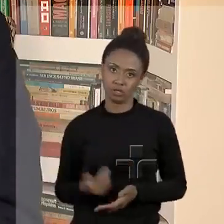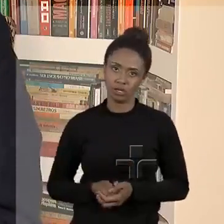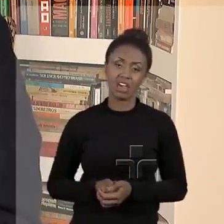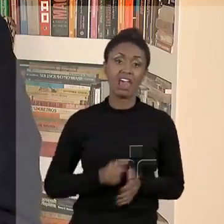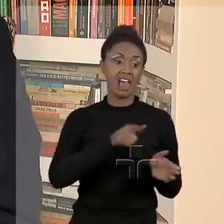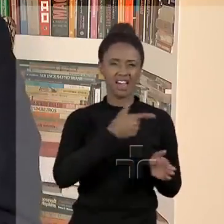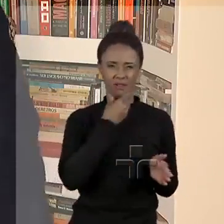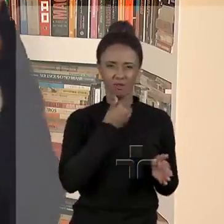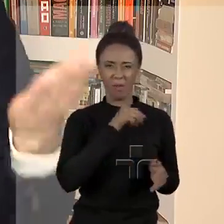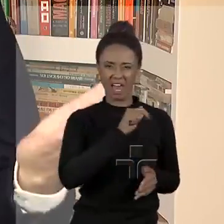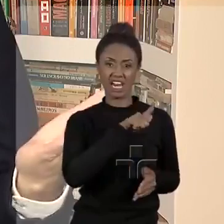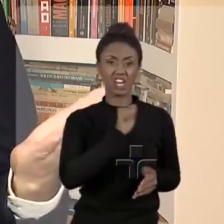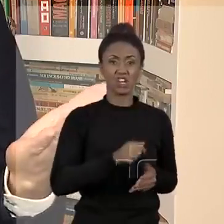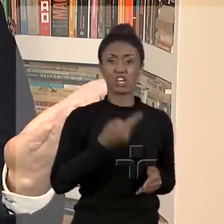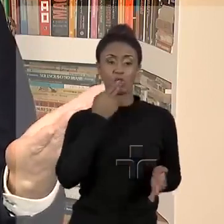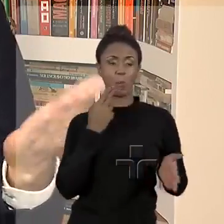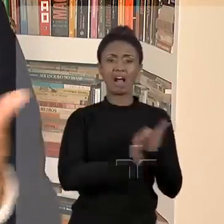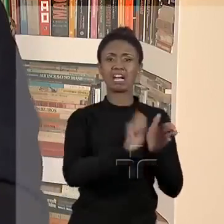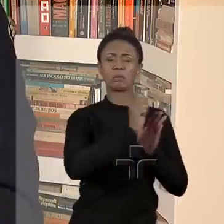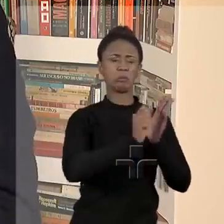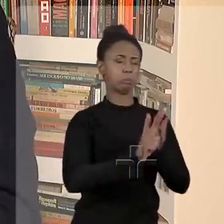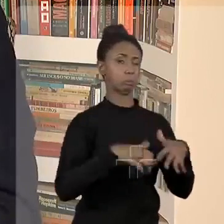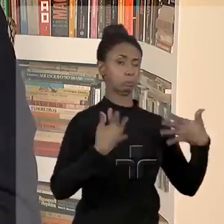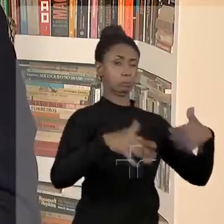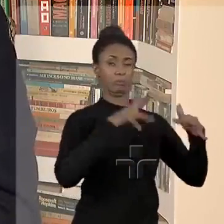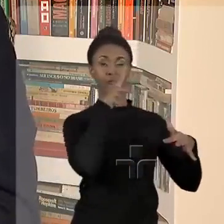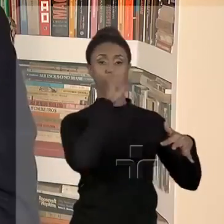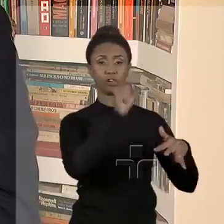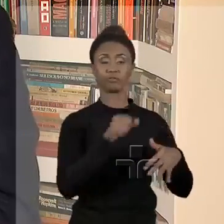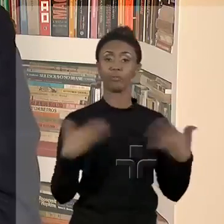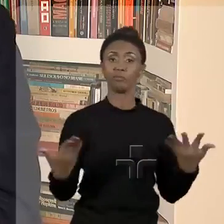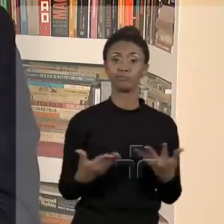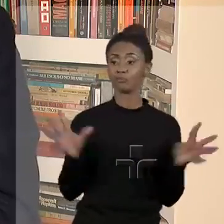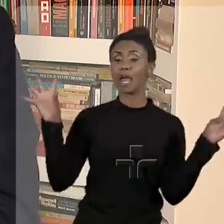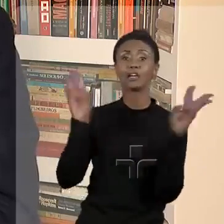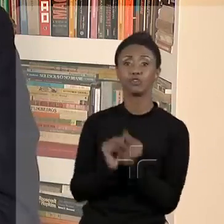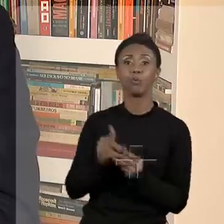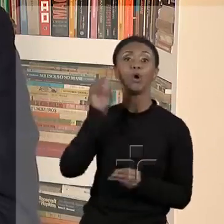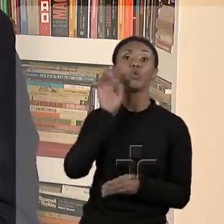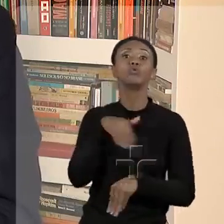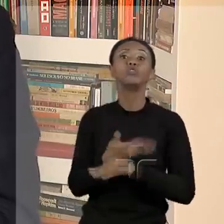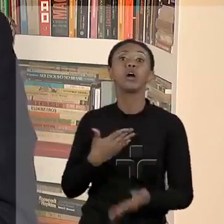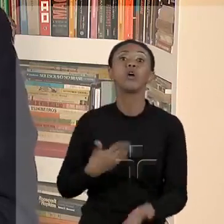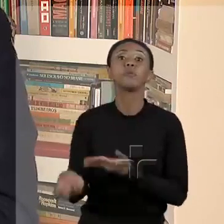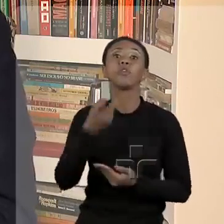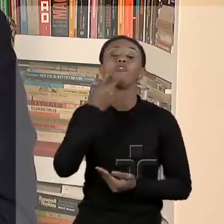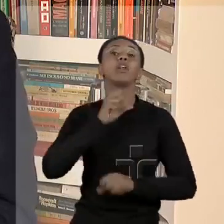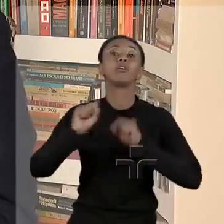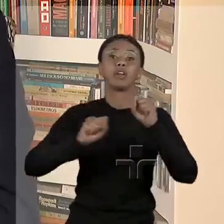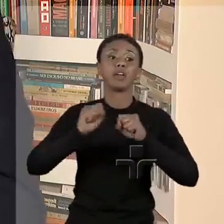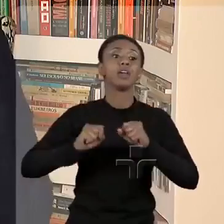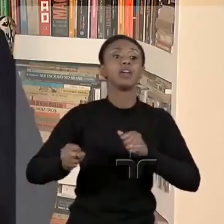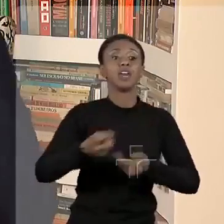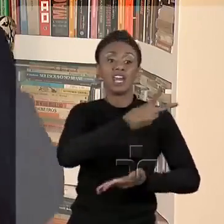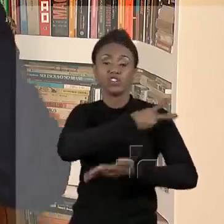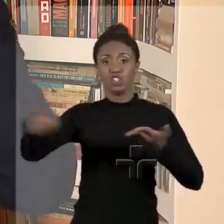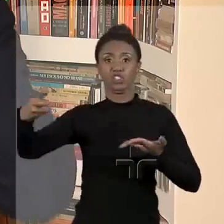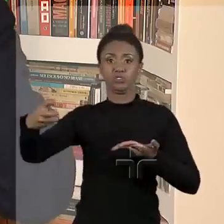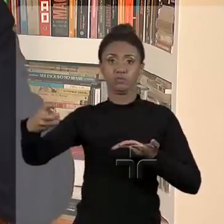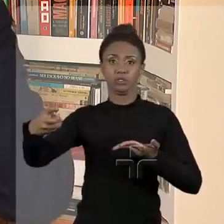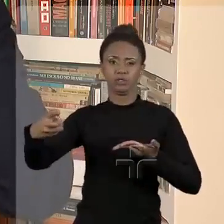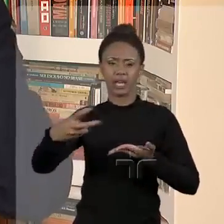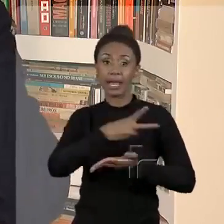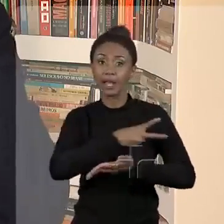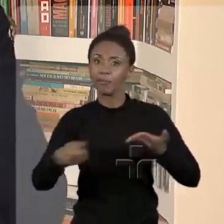carta estranhíssima por aí. Em suma, terminou o dia, já estão falando em impeachment. Outra vez impeachment. E um impeachment